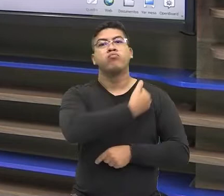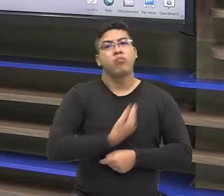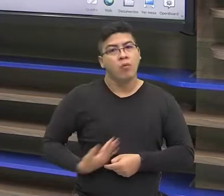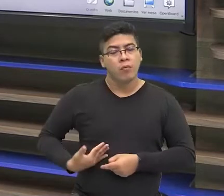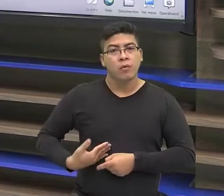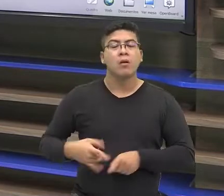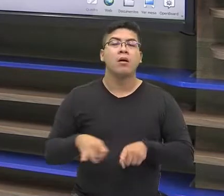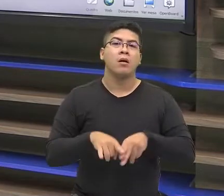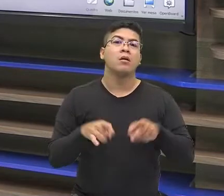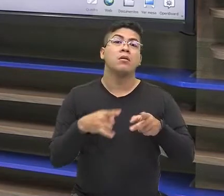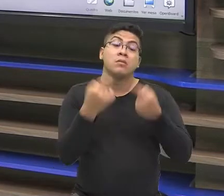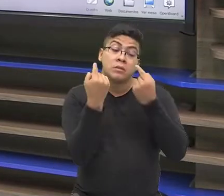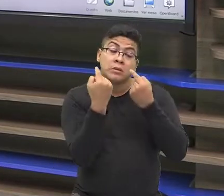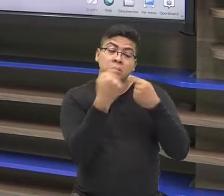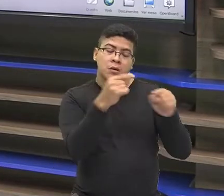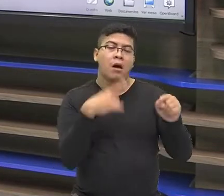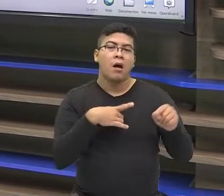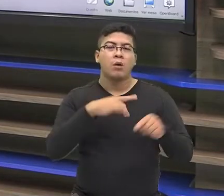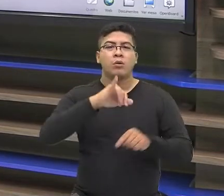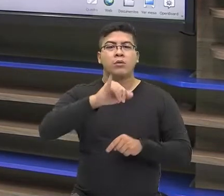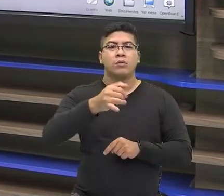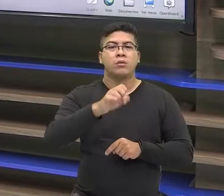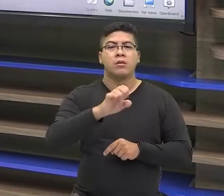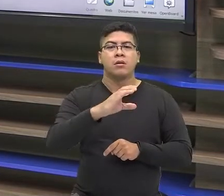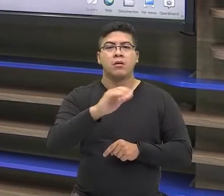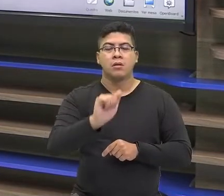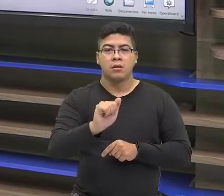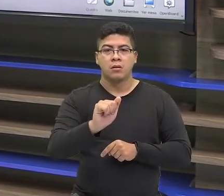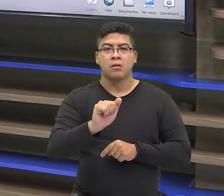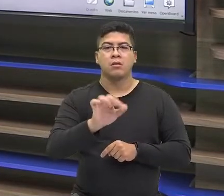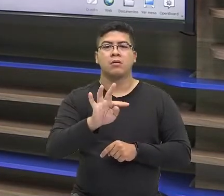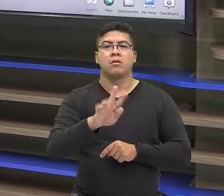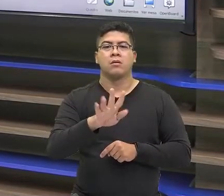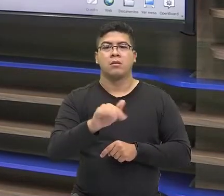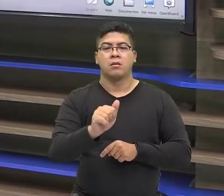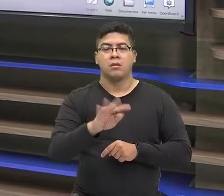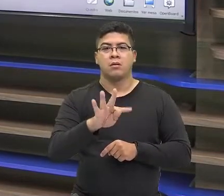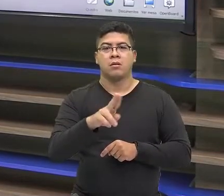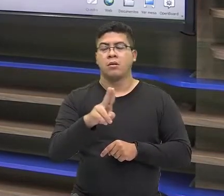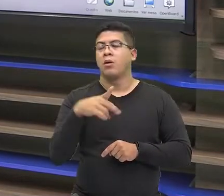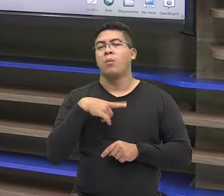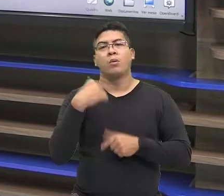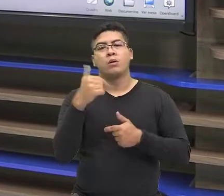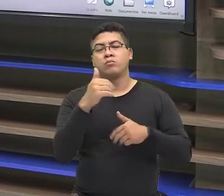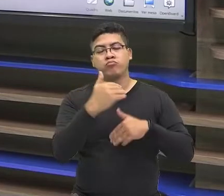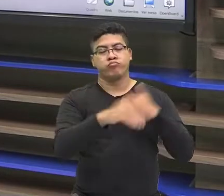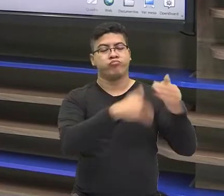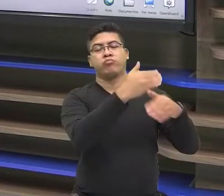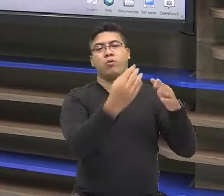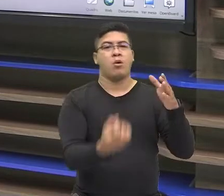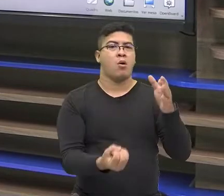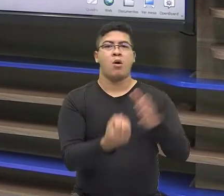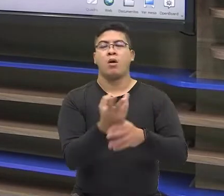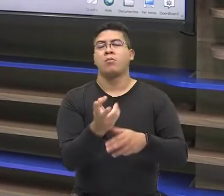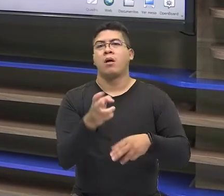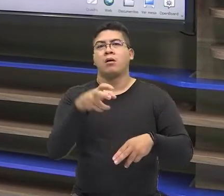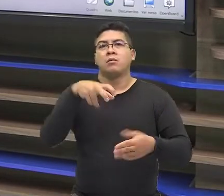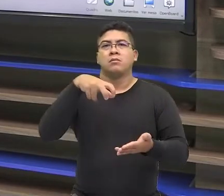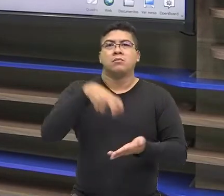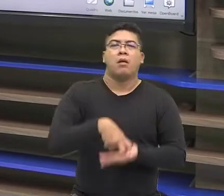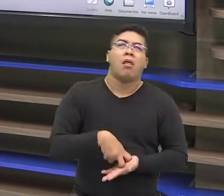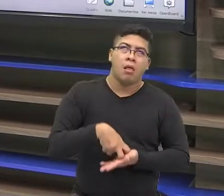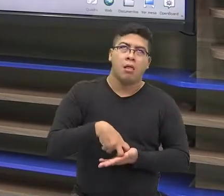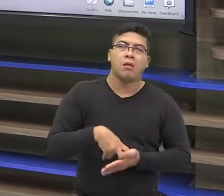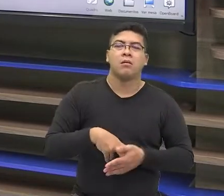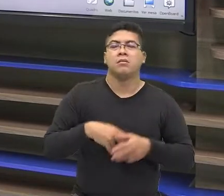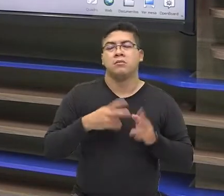critica o Jeca Tatu porque ele é preguiçoso, porque ele é indolente, porque ele não produz, porque ele só vive de cócoras, porque ele